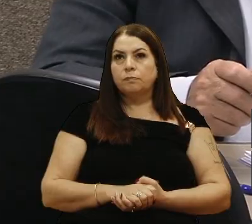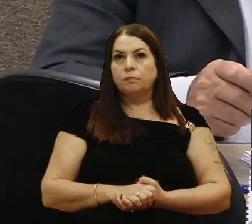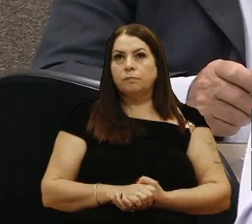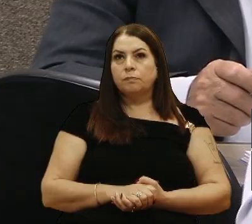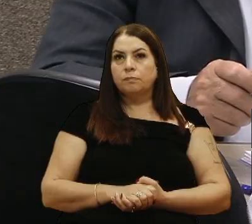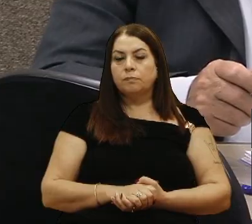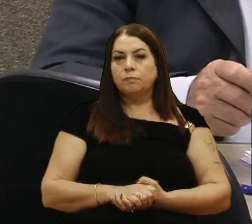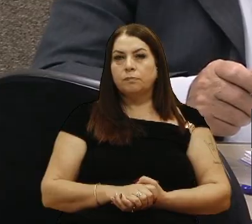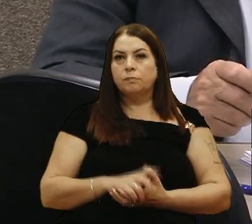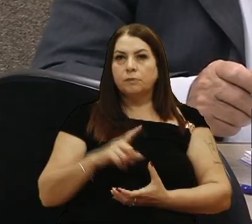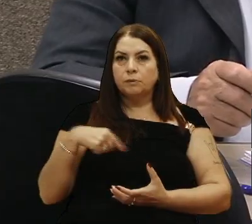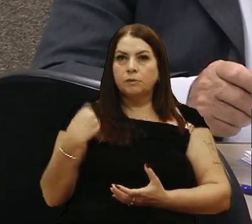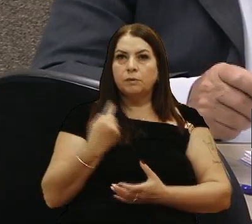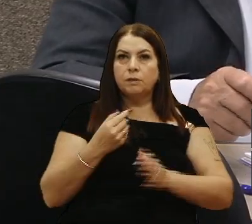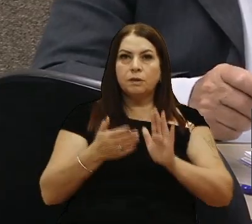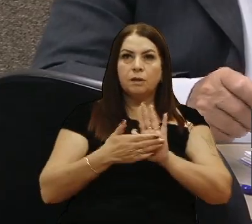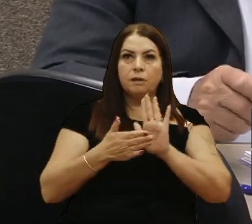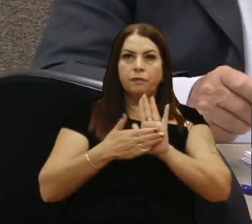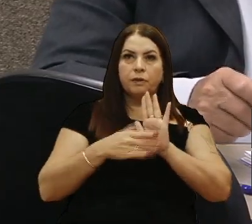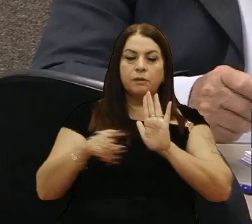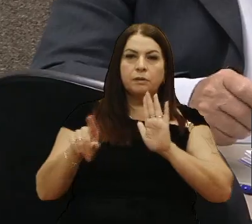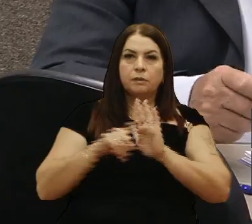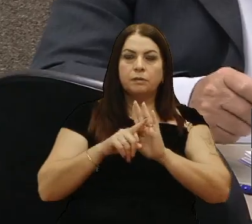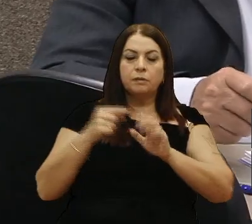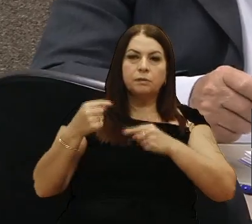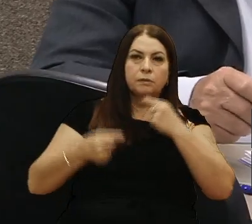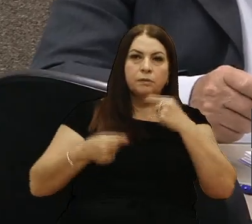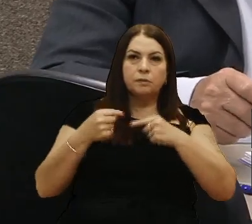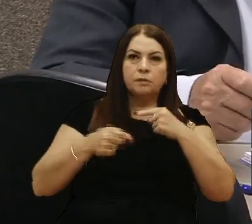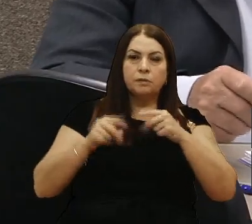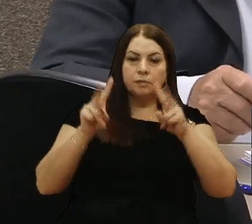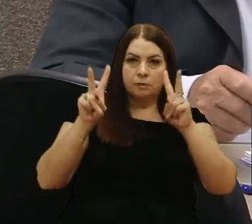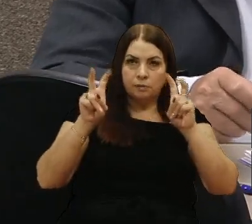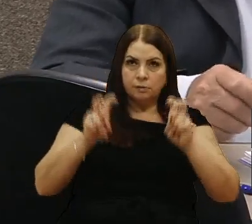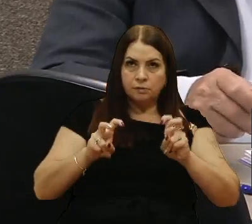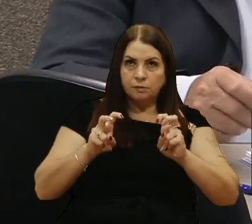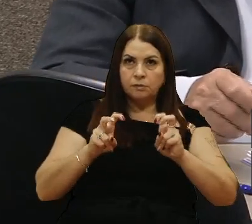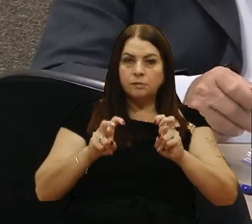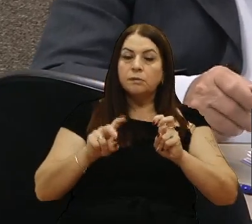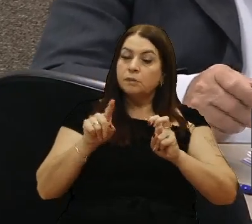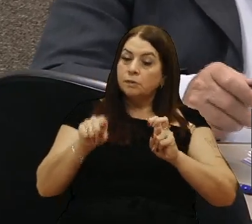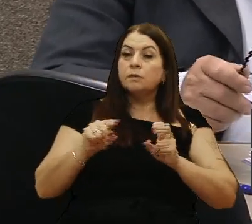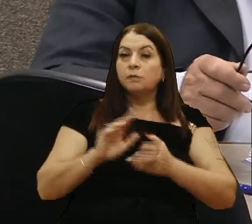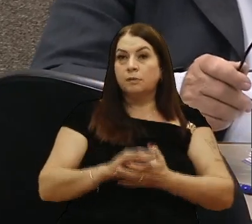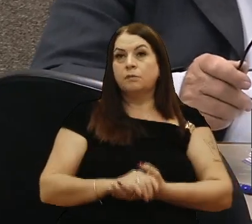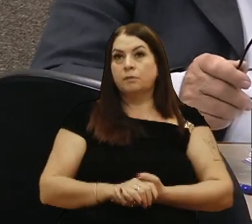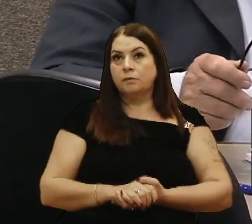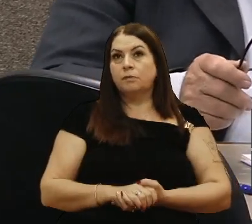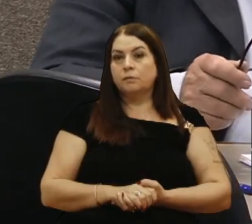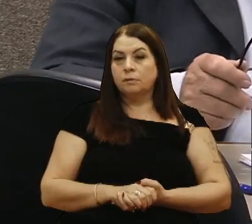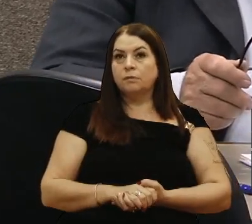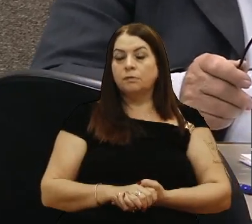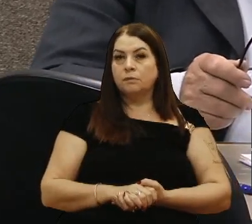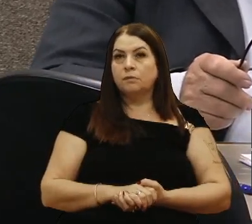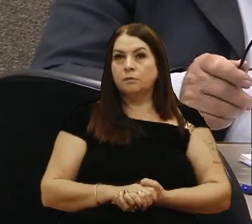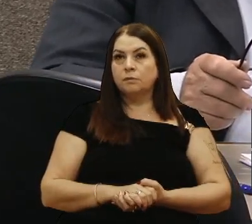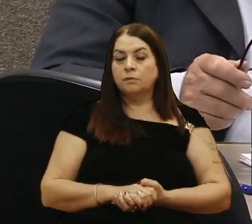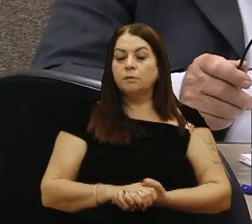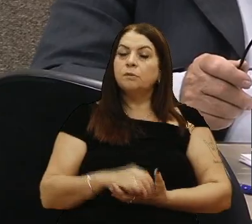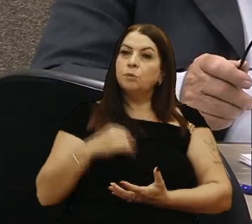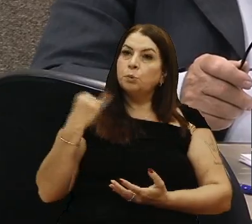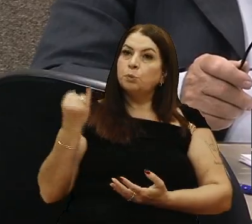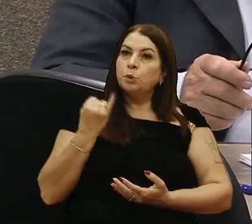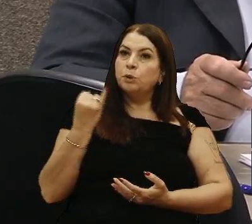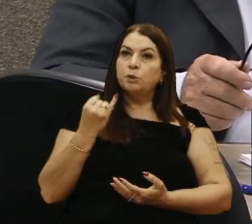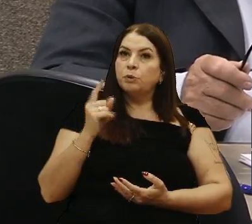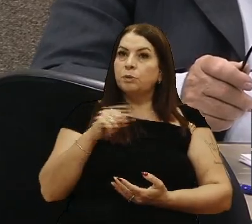a nossa proposta de debater aqui os assuntos é justamente essa. O importante não